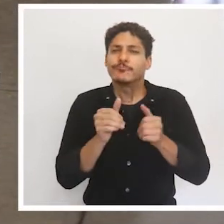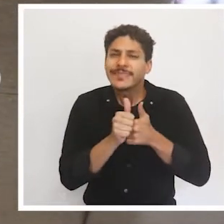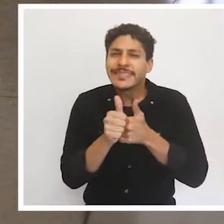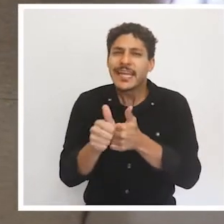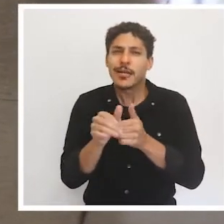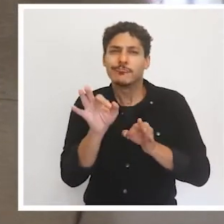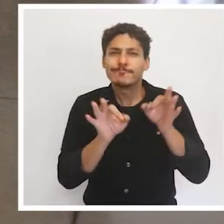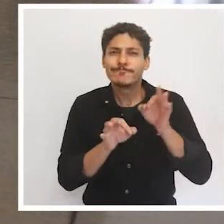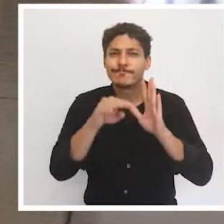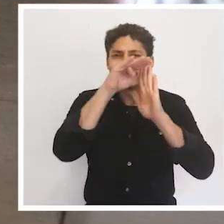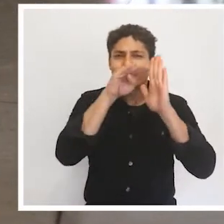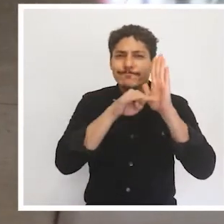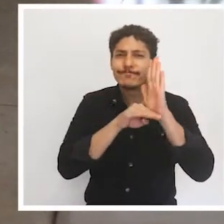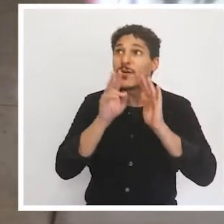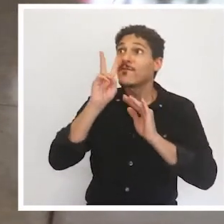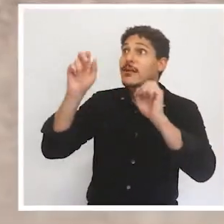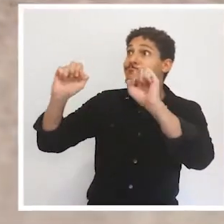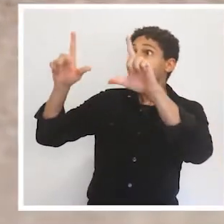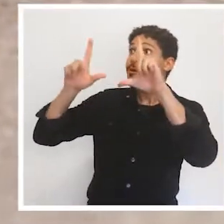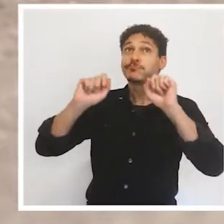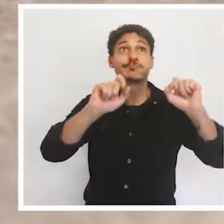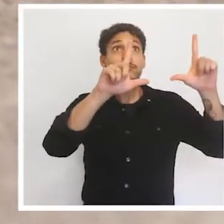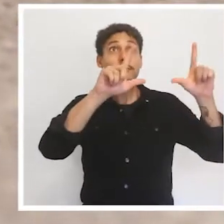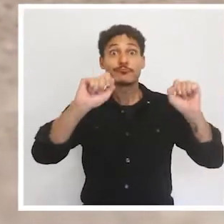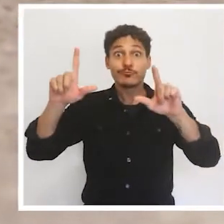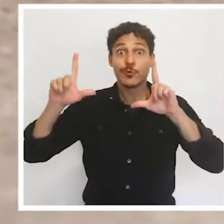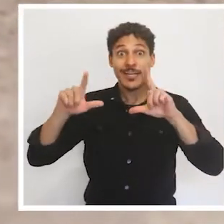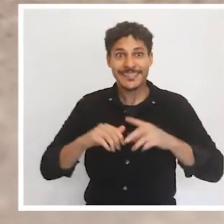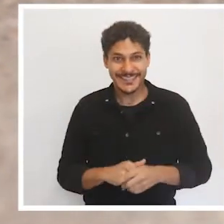Siga as orientações sinalizadas nos espaços.